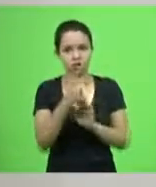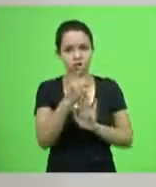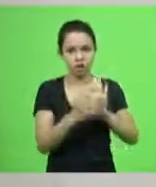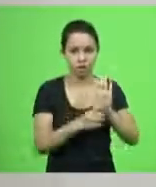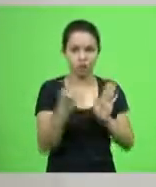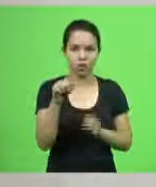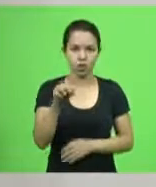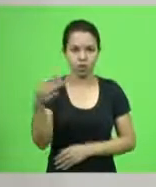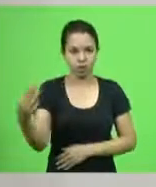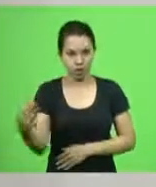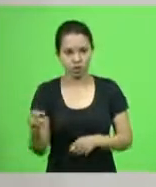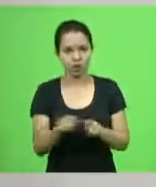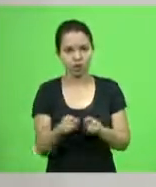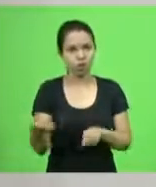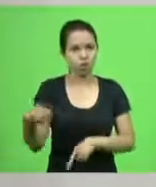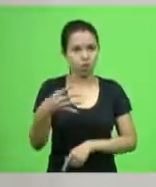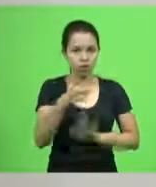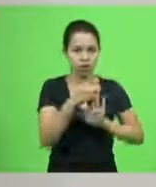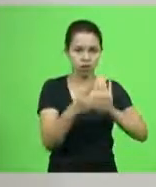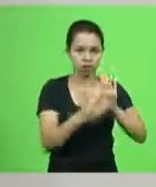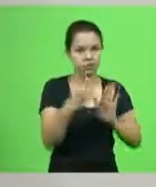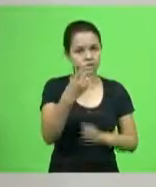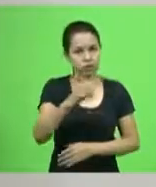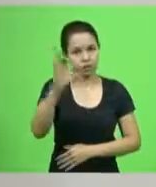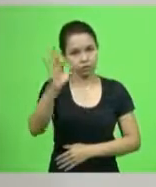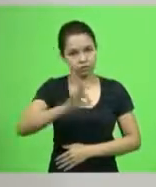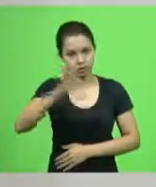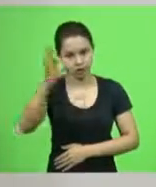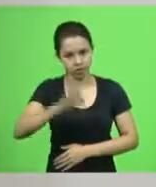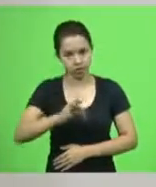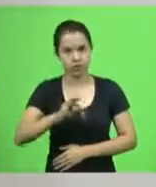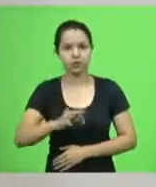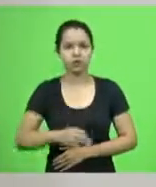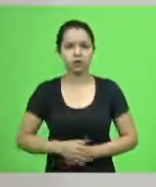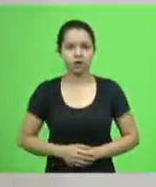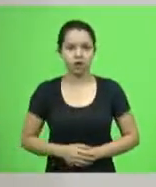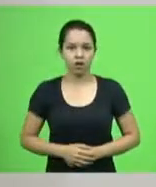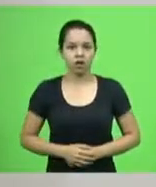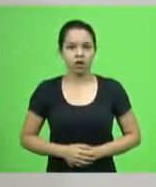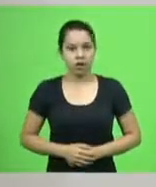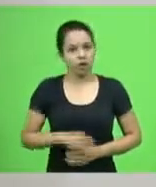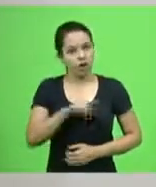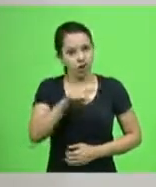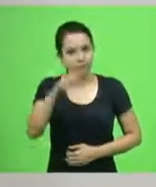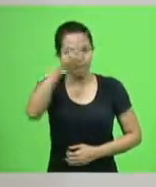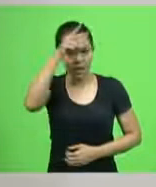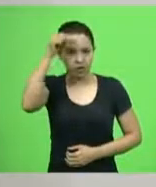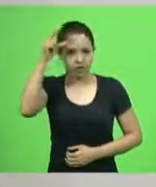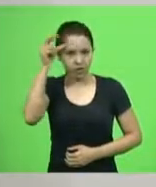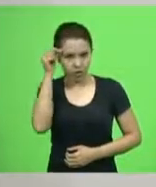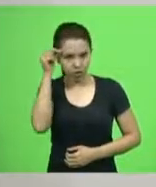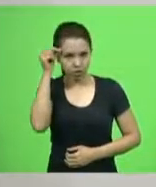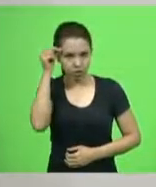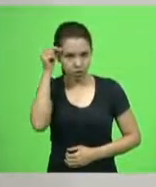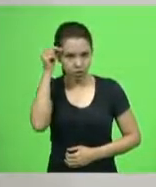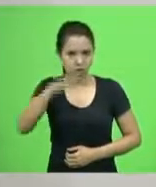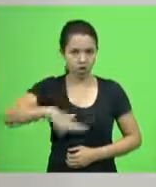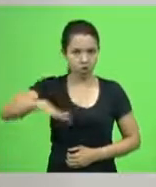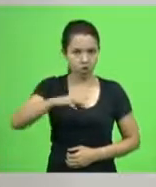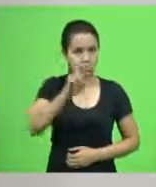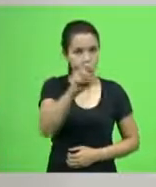decreto agora de 100% de ocupação, felizmente os prefeitos da região dos 53